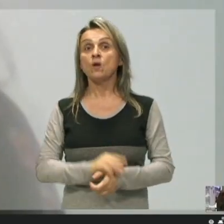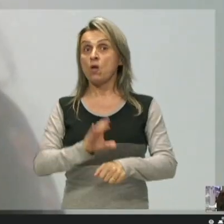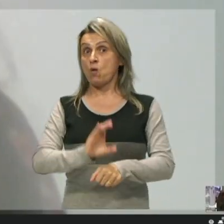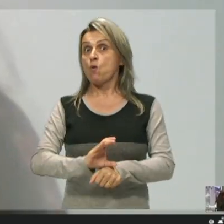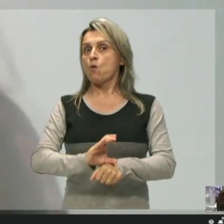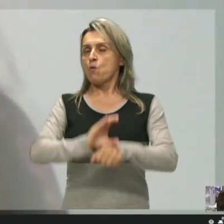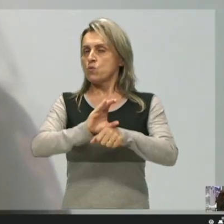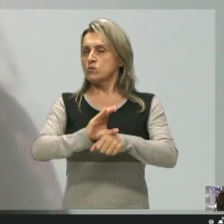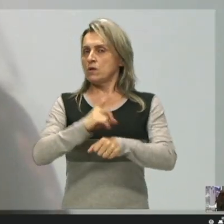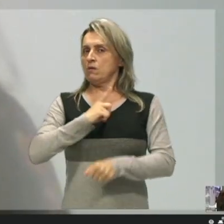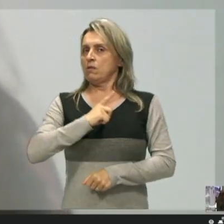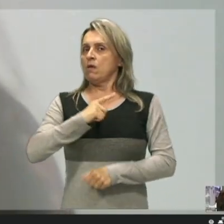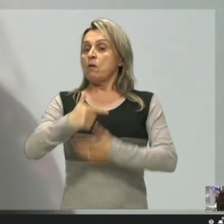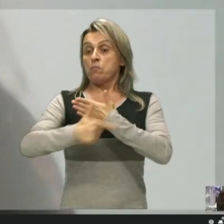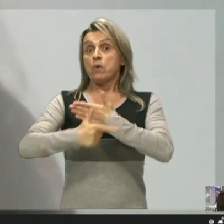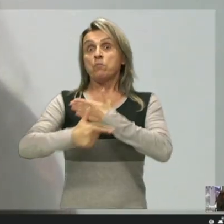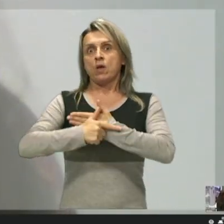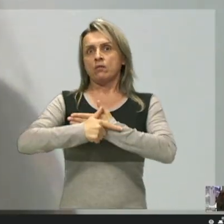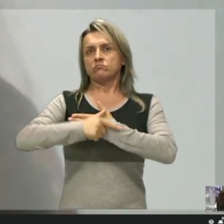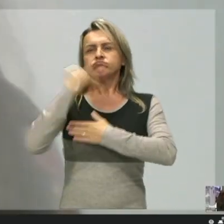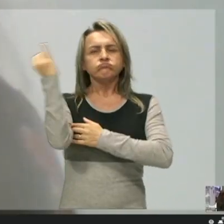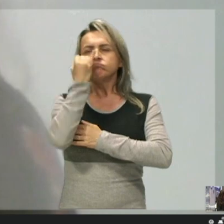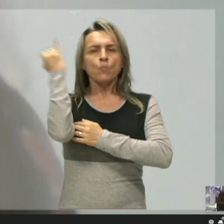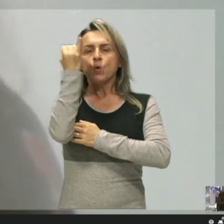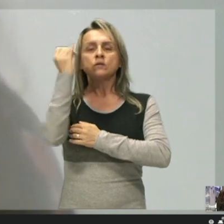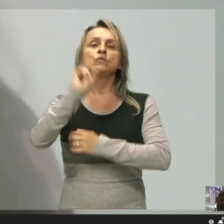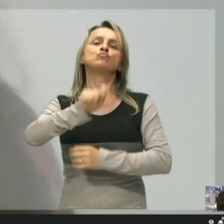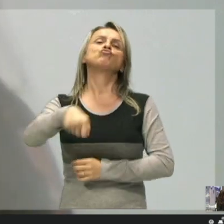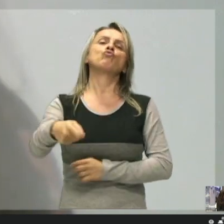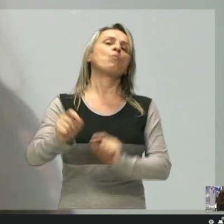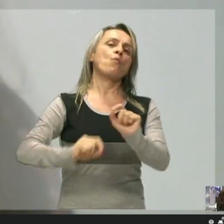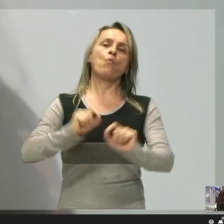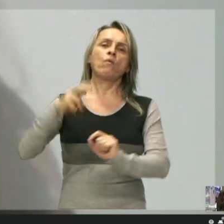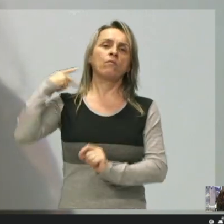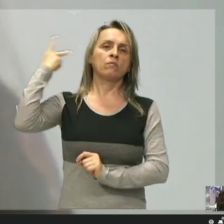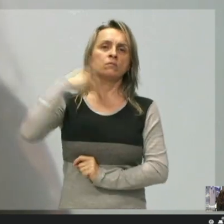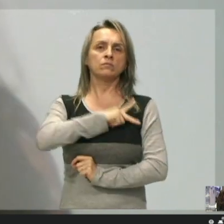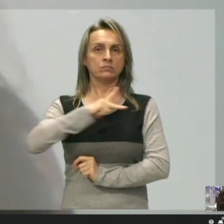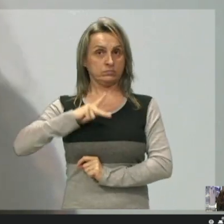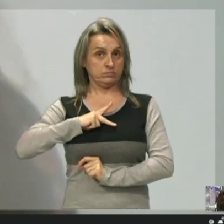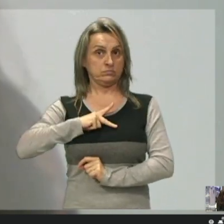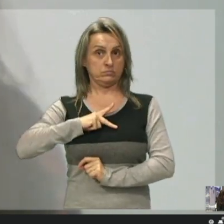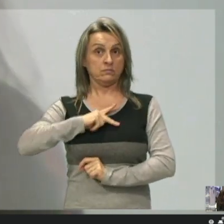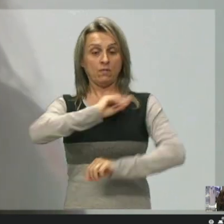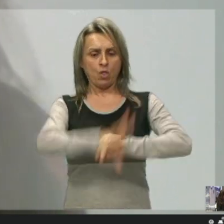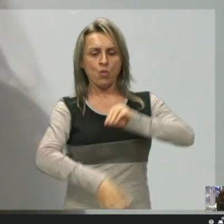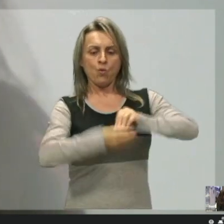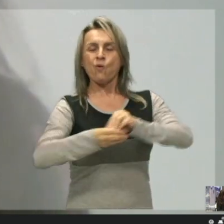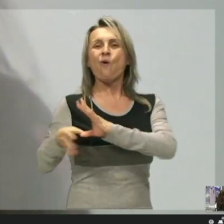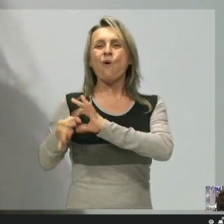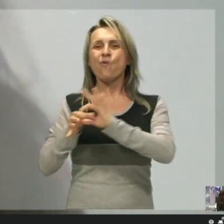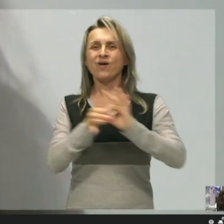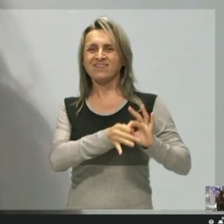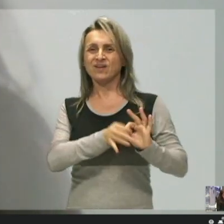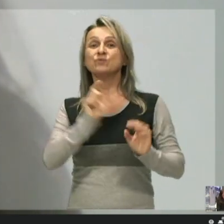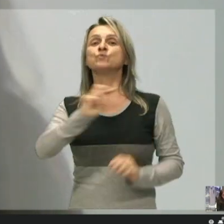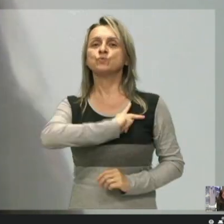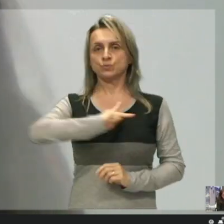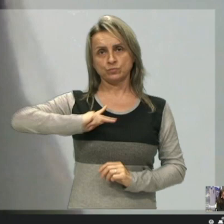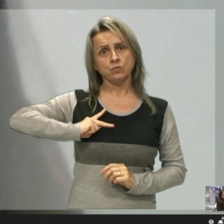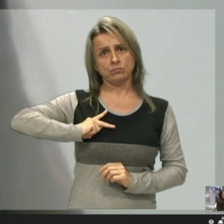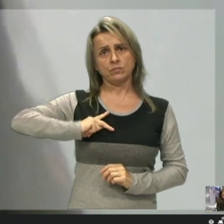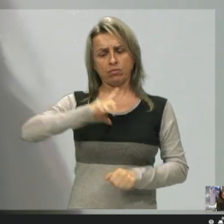controle social das políticas públicas. E a gente sabe que as políticas públicas elas estão inseridas no contexto público, né? Então, ter